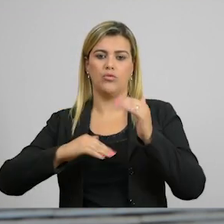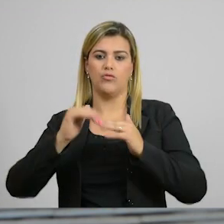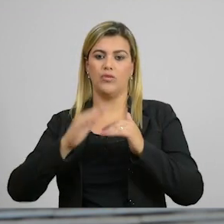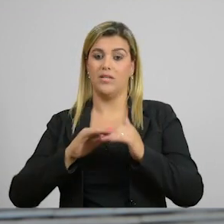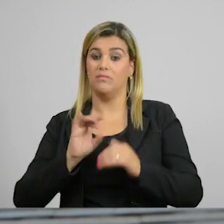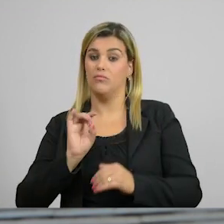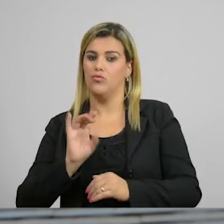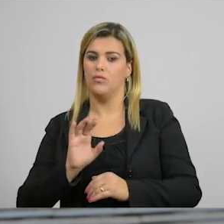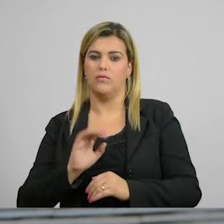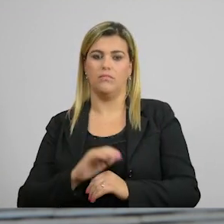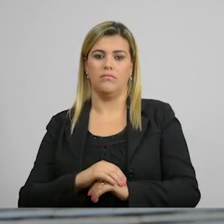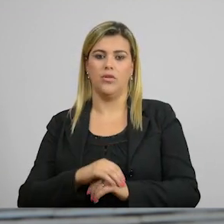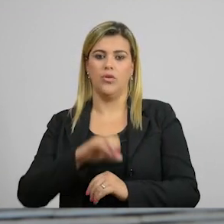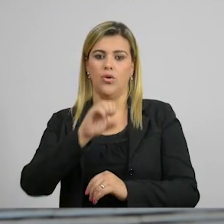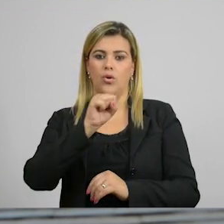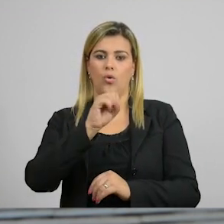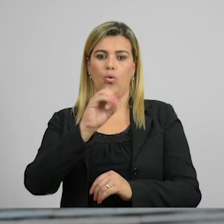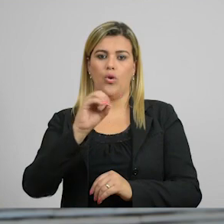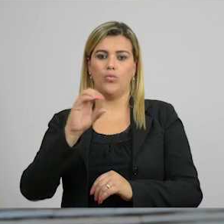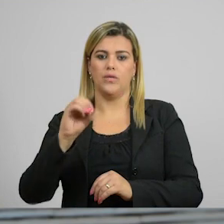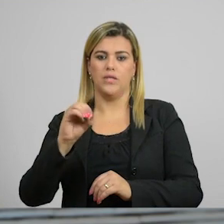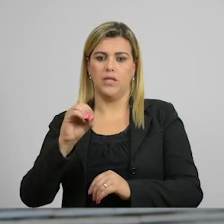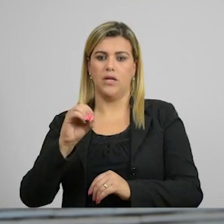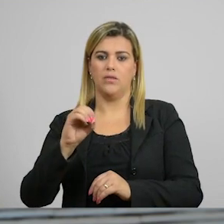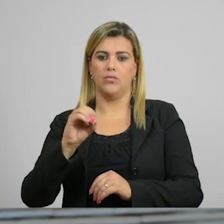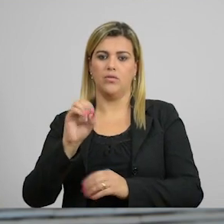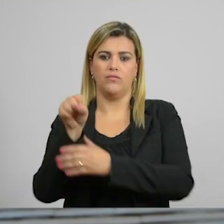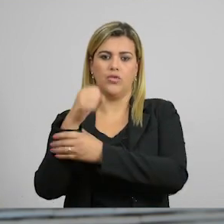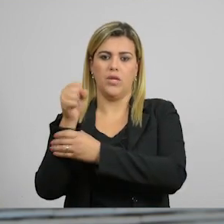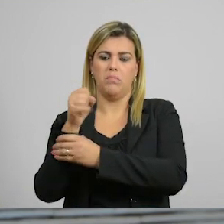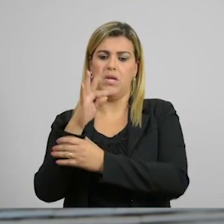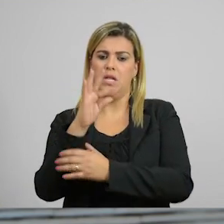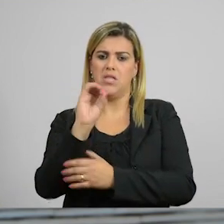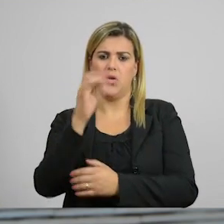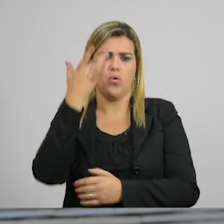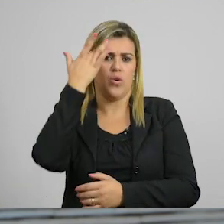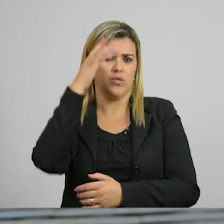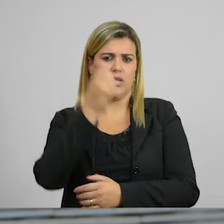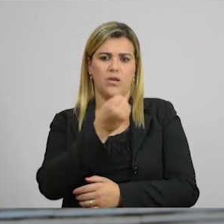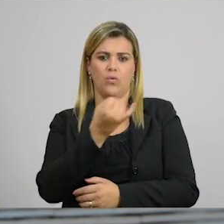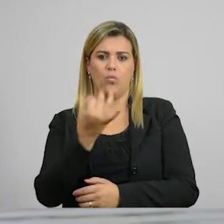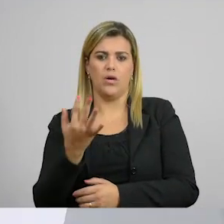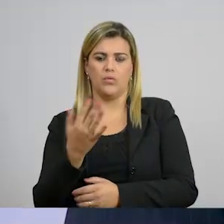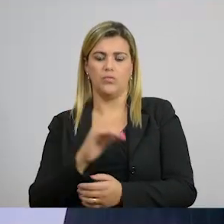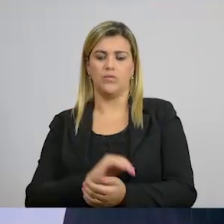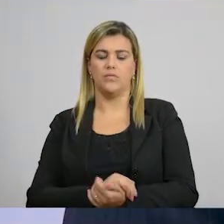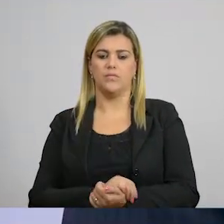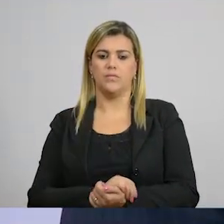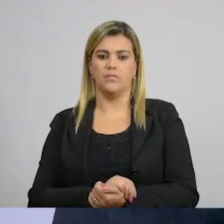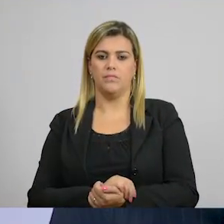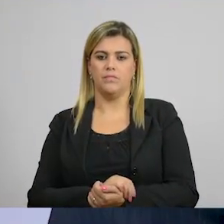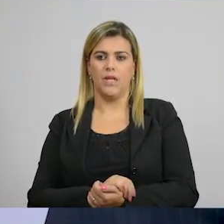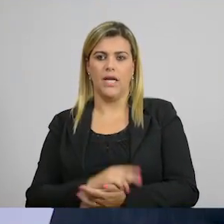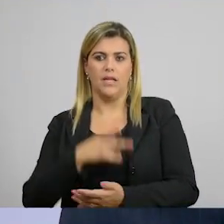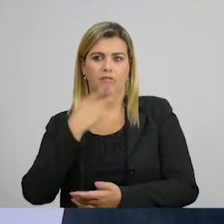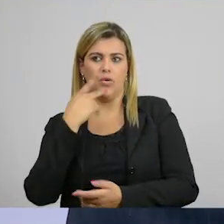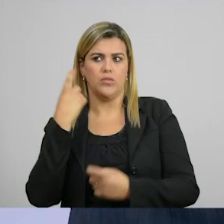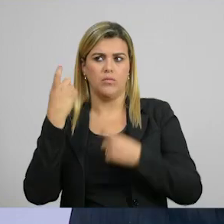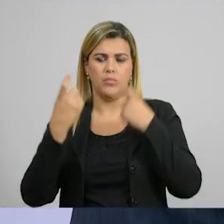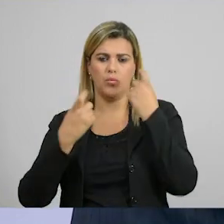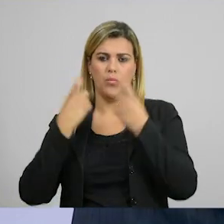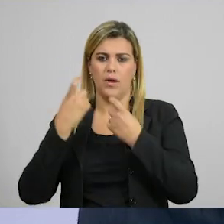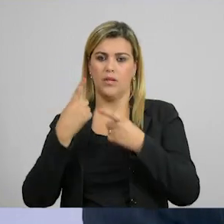profissionais só. Eram 800 fisioterapeutas e terapeutas ocupacionais, eu não sei exatamente quantos que eram. Aí ele falou, não, nós